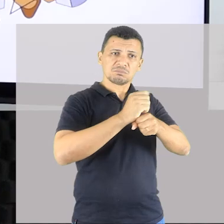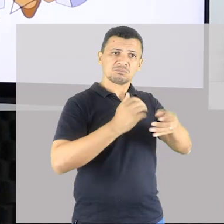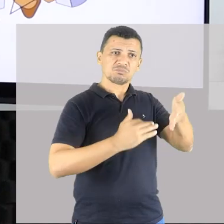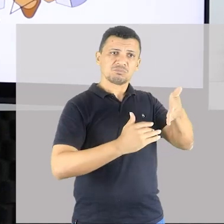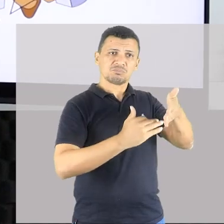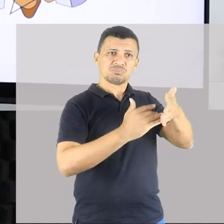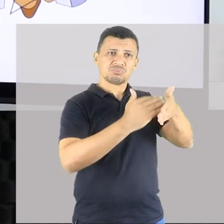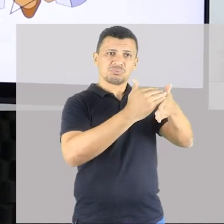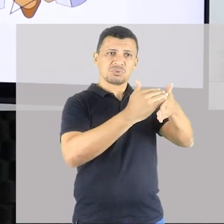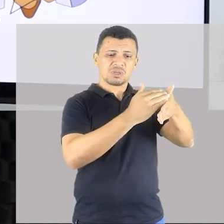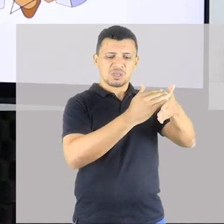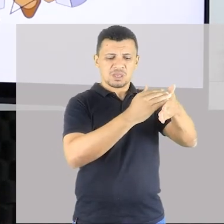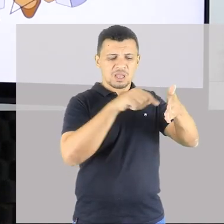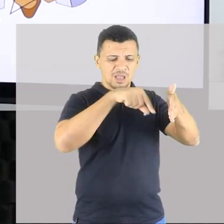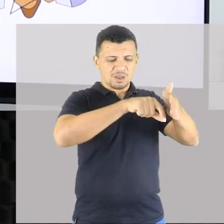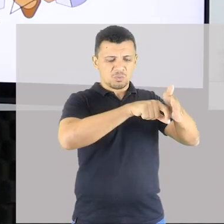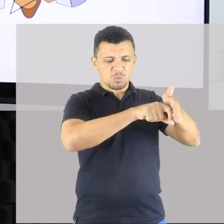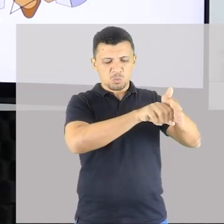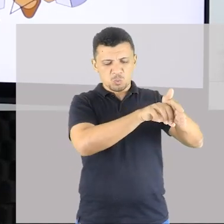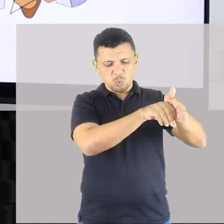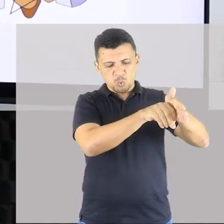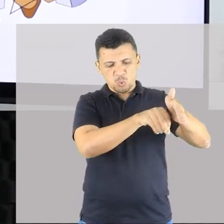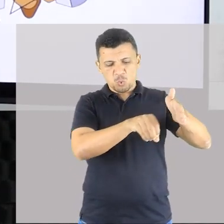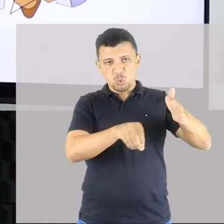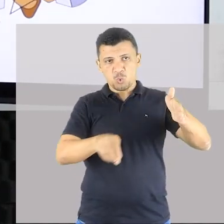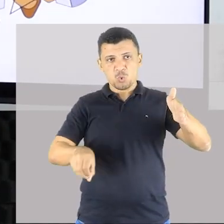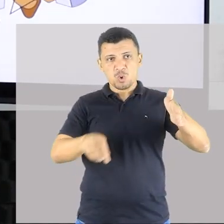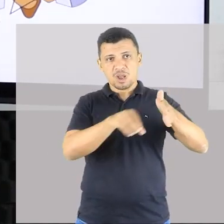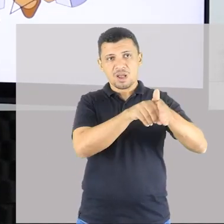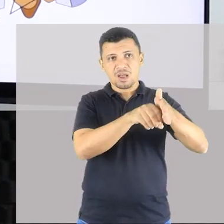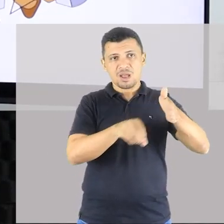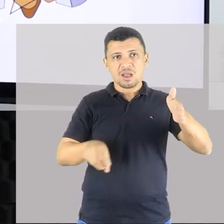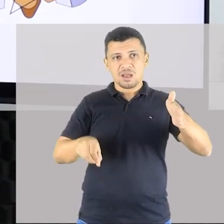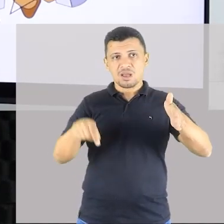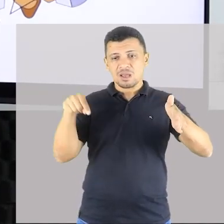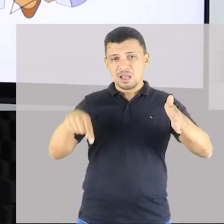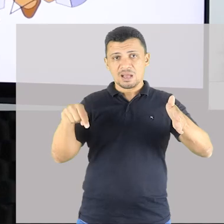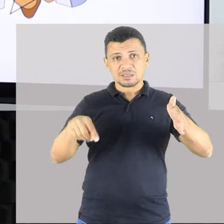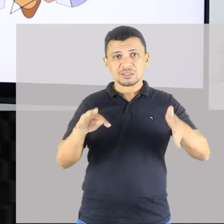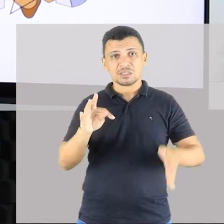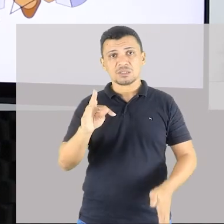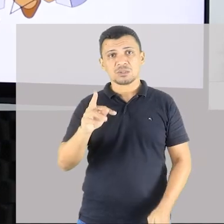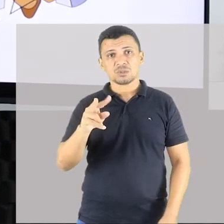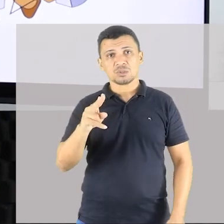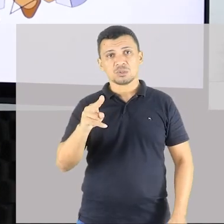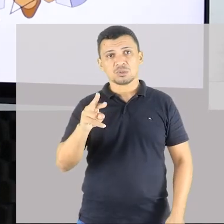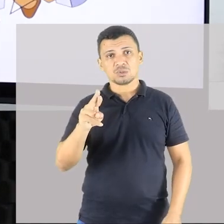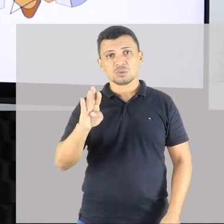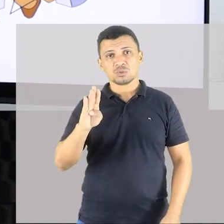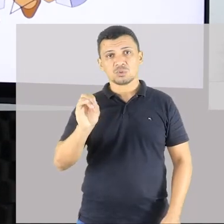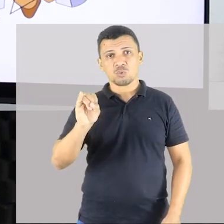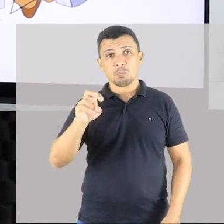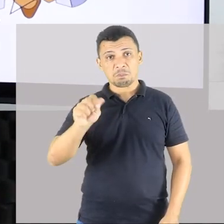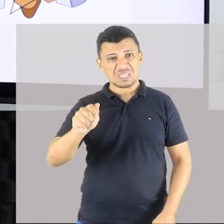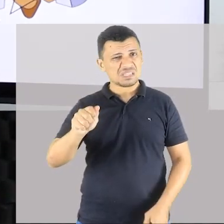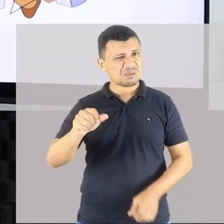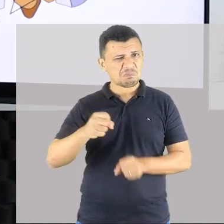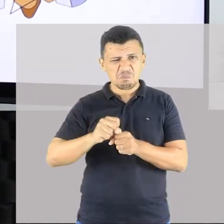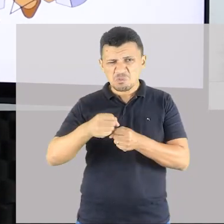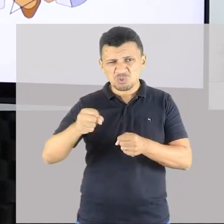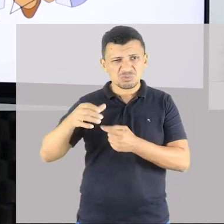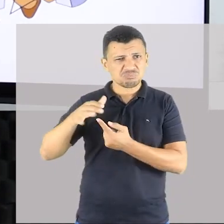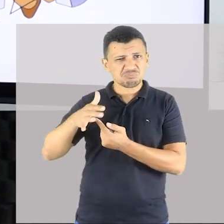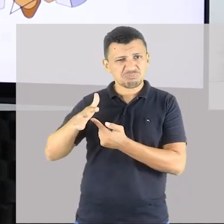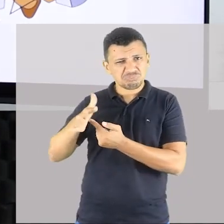abre aqui o canal para passar o duto. Aí o que nós temos aqui? Uma turbina, um gerador de energia, que está bem aqui, ó.